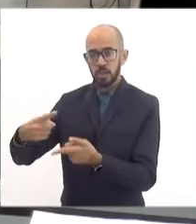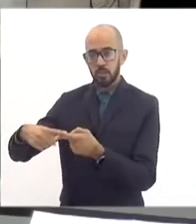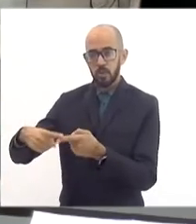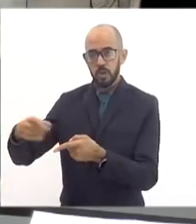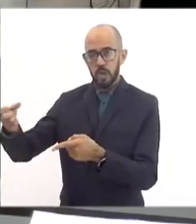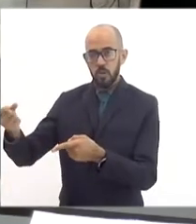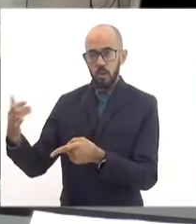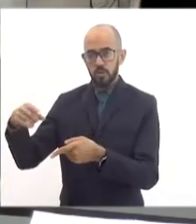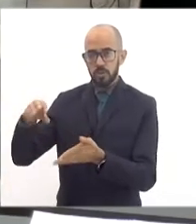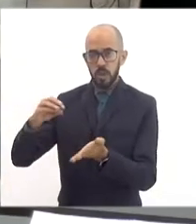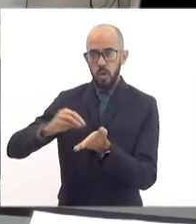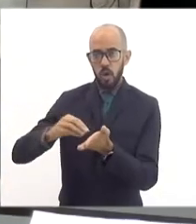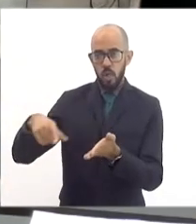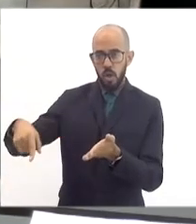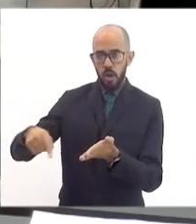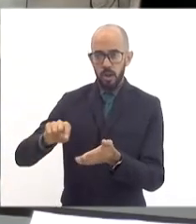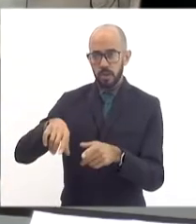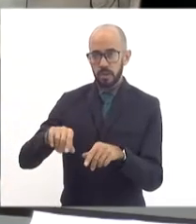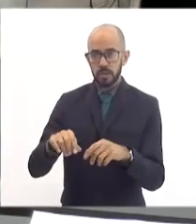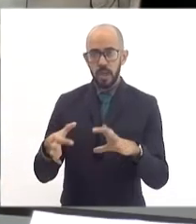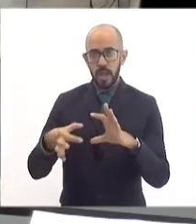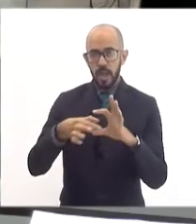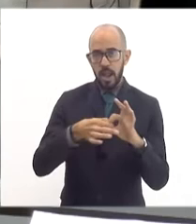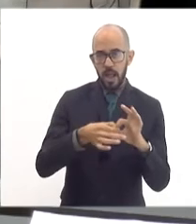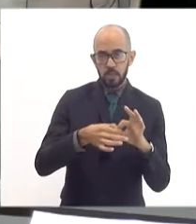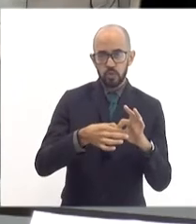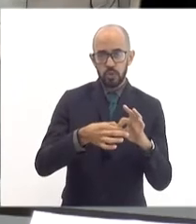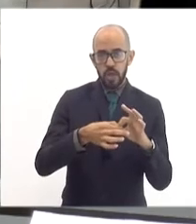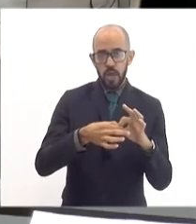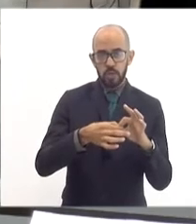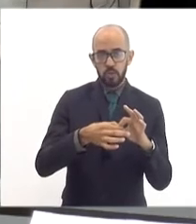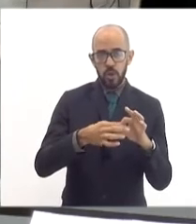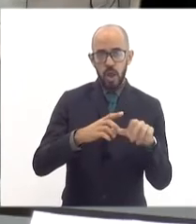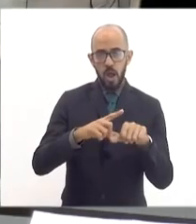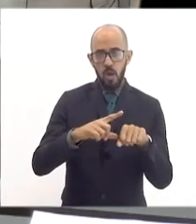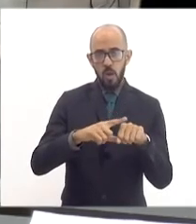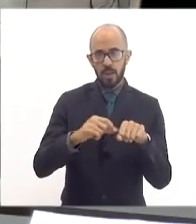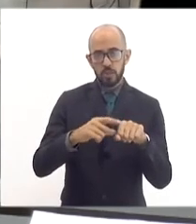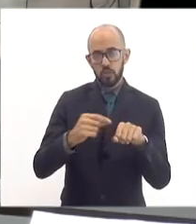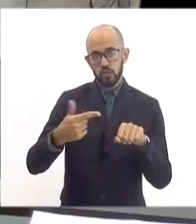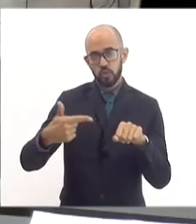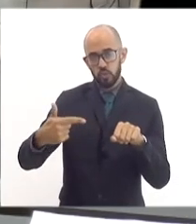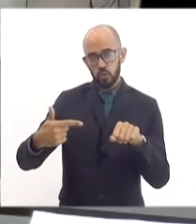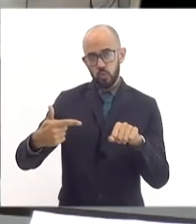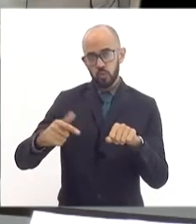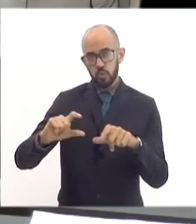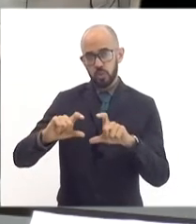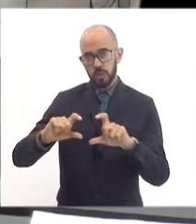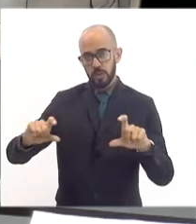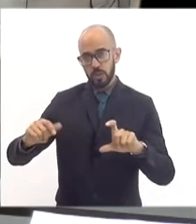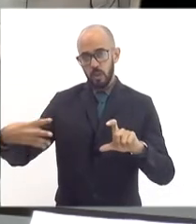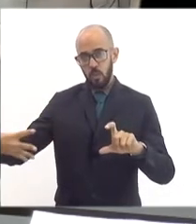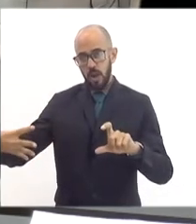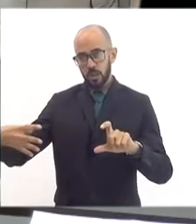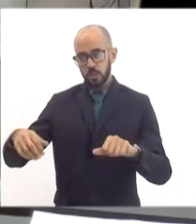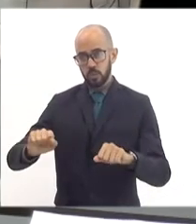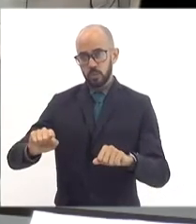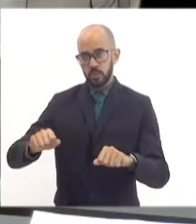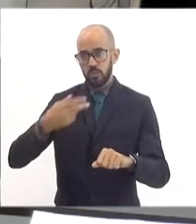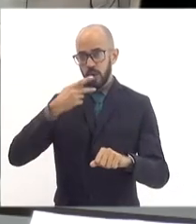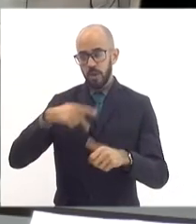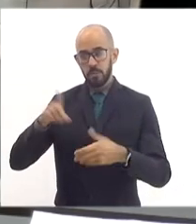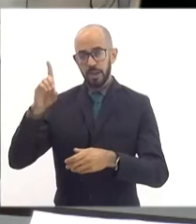item, ele está relacionado ao item 4 do artigo 2º, que fala dos rendimentos provenientes de aplicação do próprio fundo em títulos de investimento